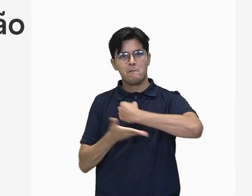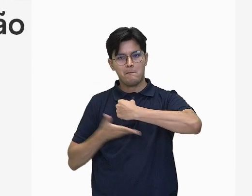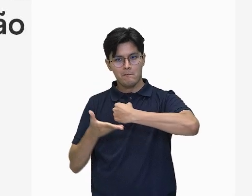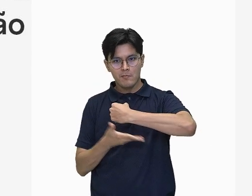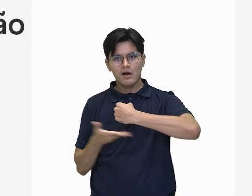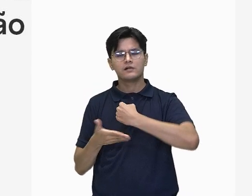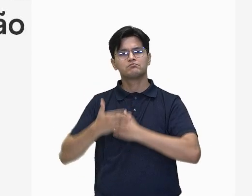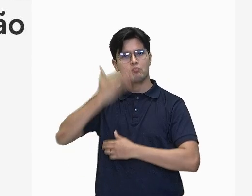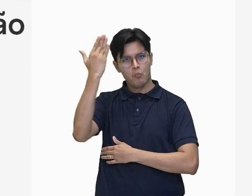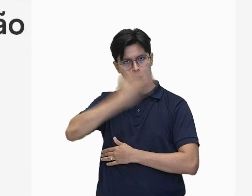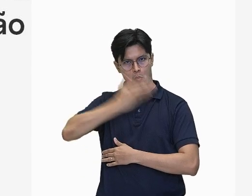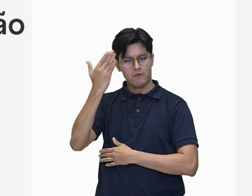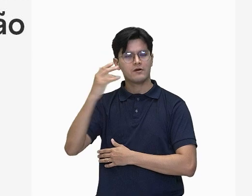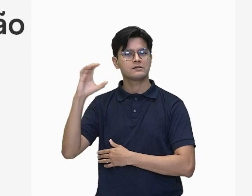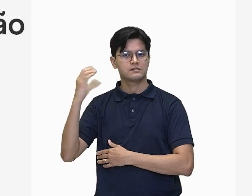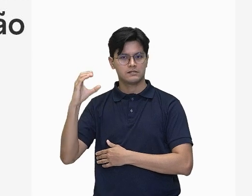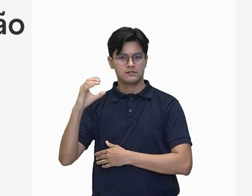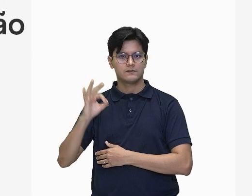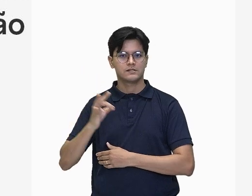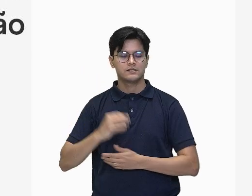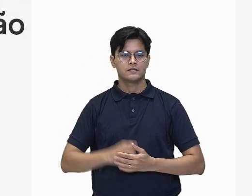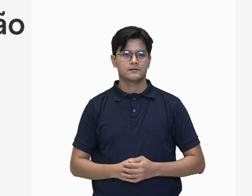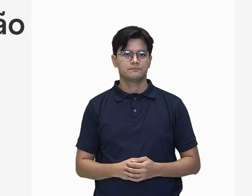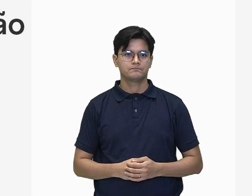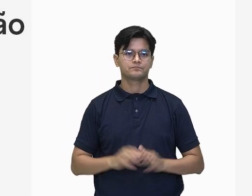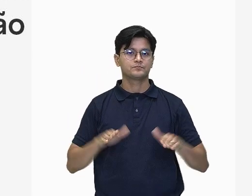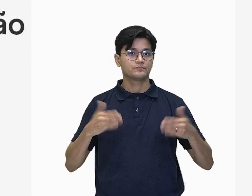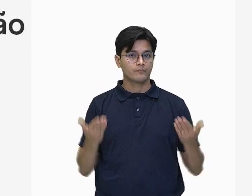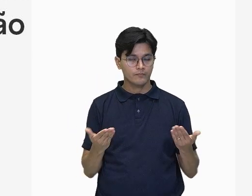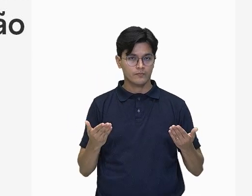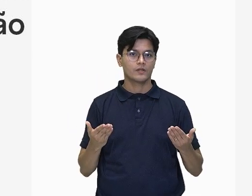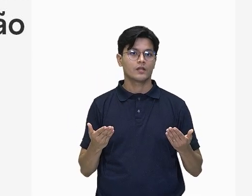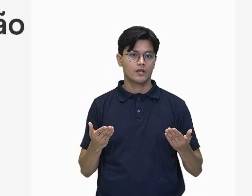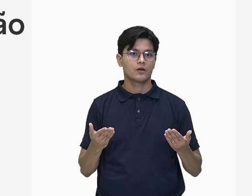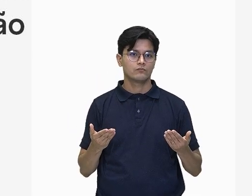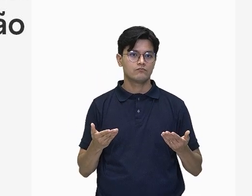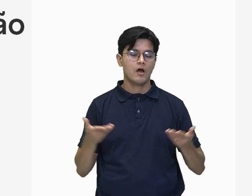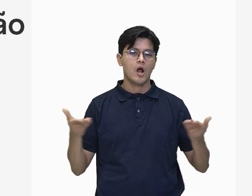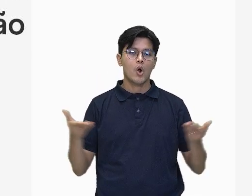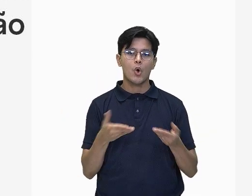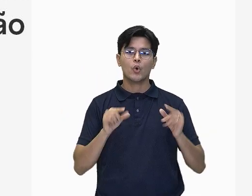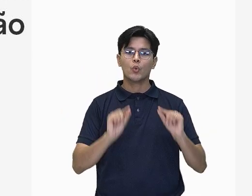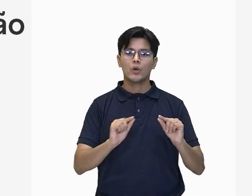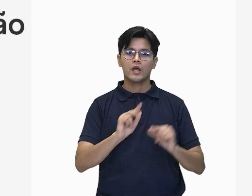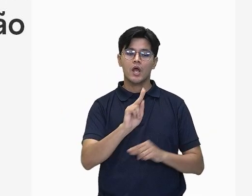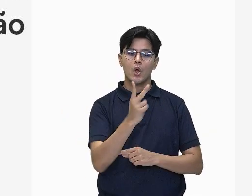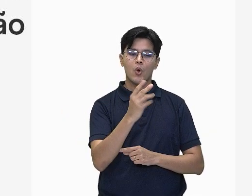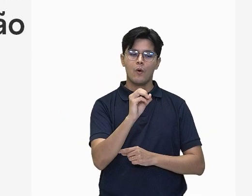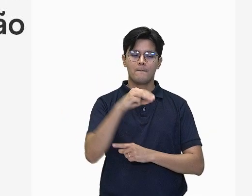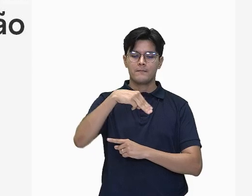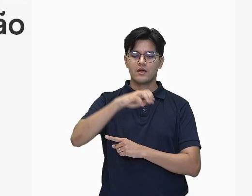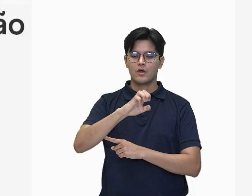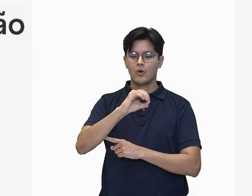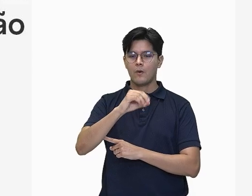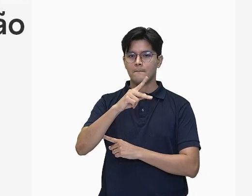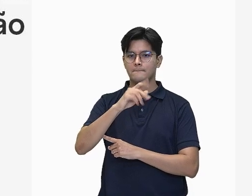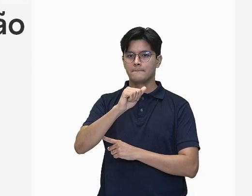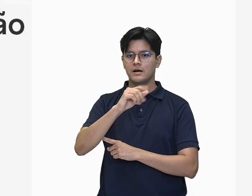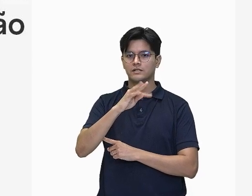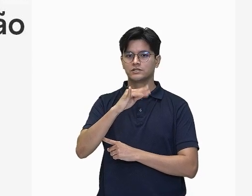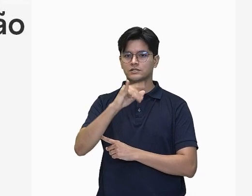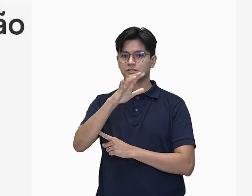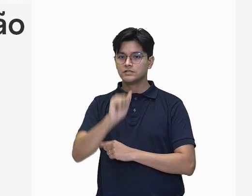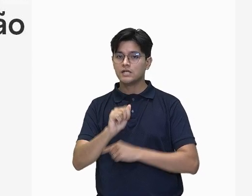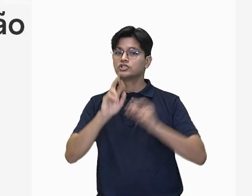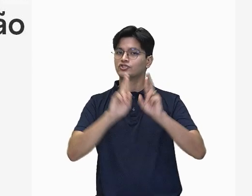Então note, né? A gente acabou de falar da fitoterapia. A diferença é a homeopatia, que vai se